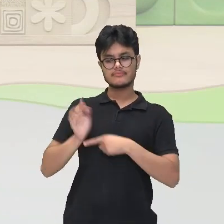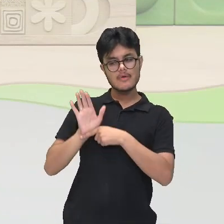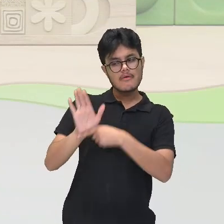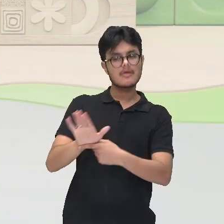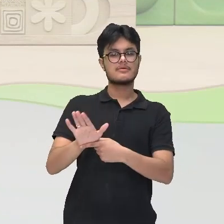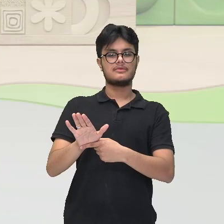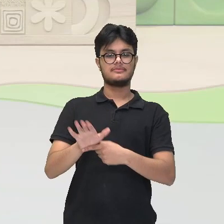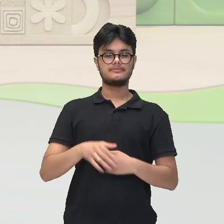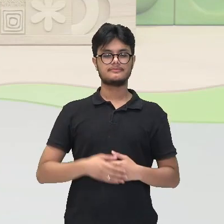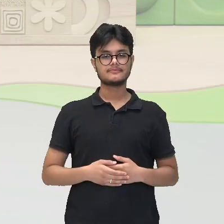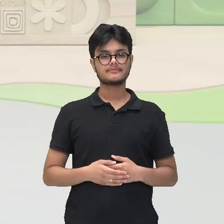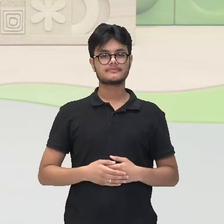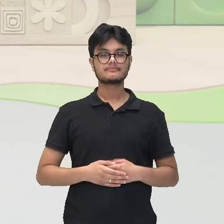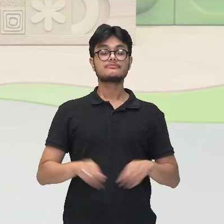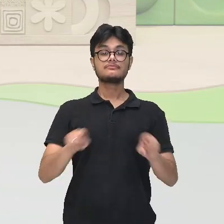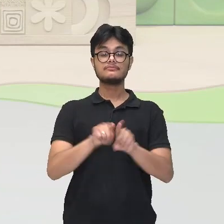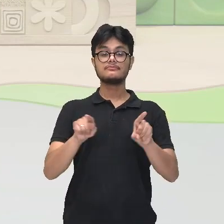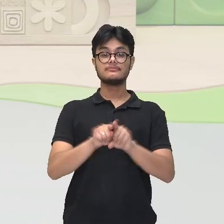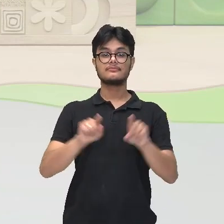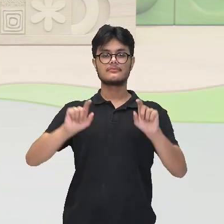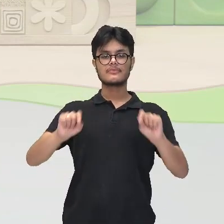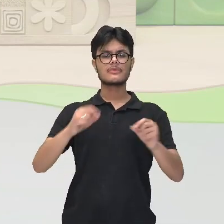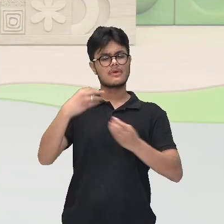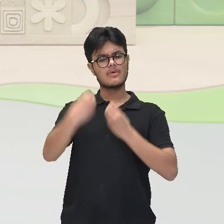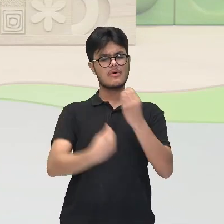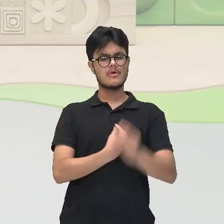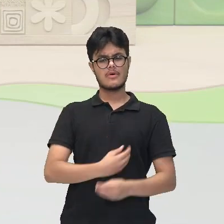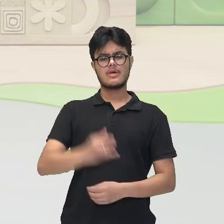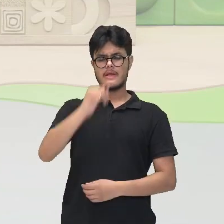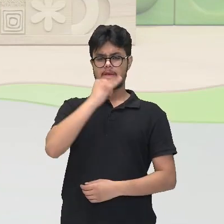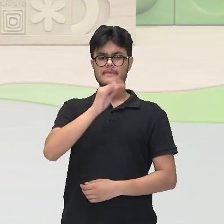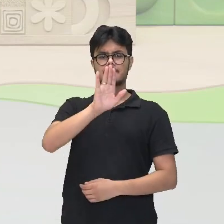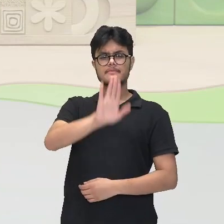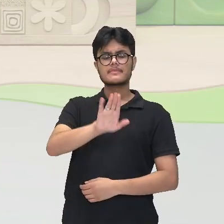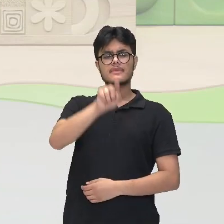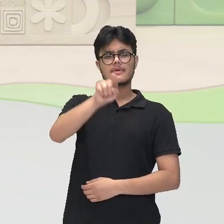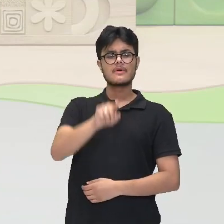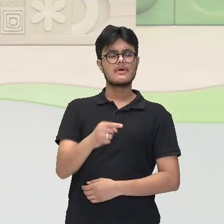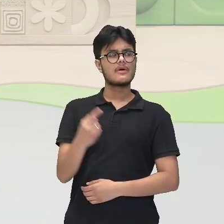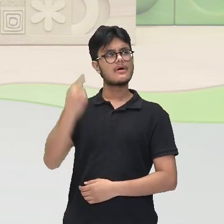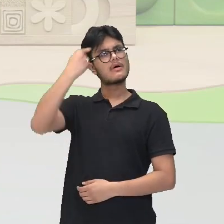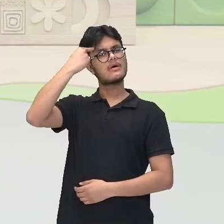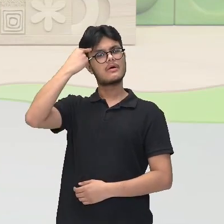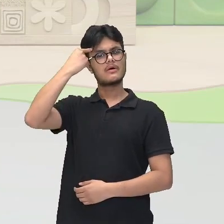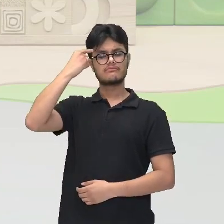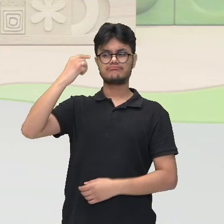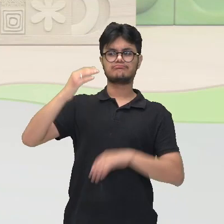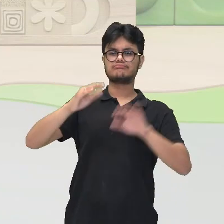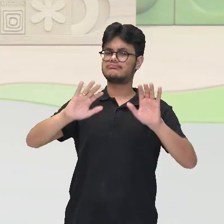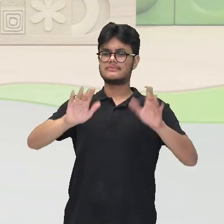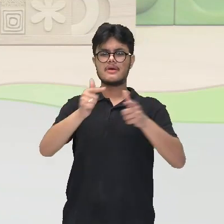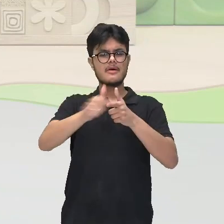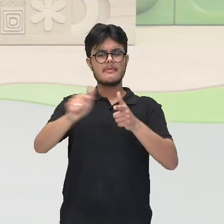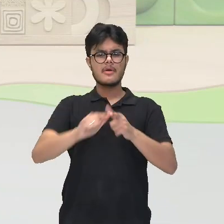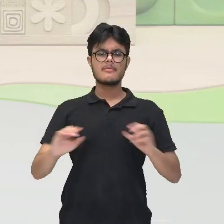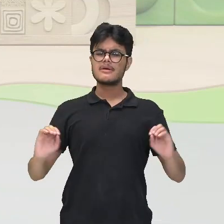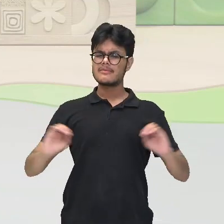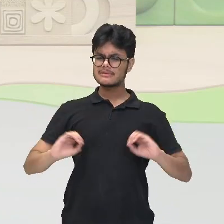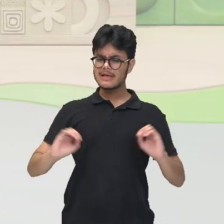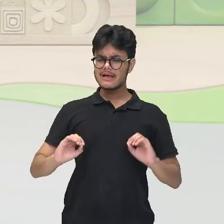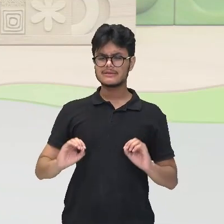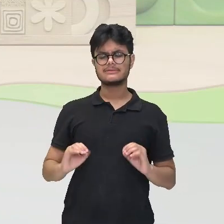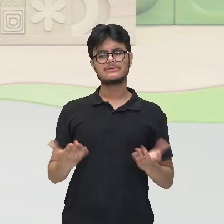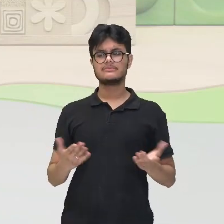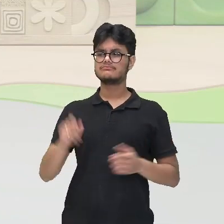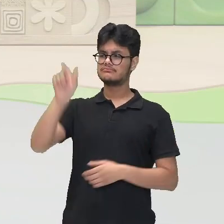E também saber como lidar para que você não cause algum problema para eles, né?